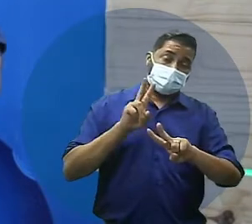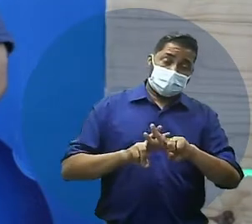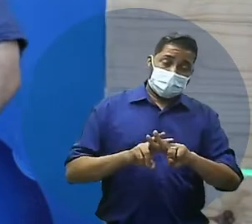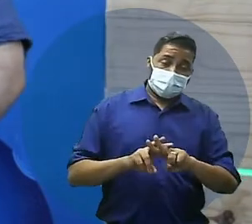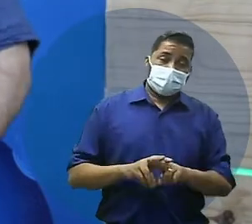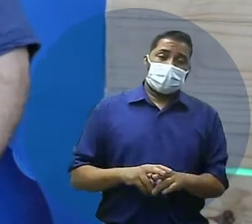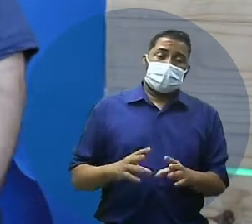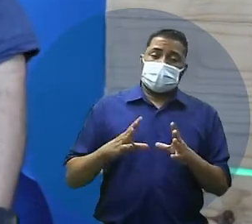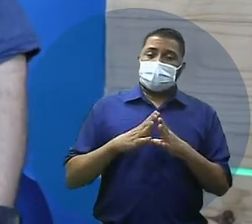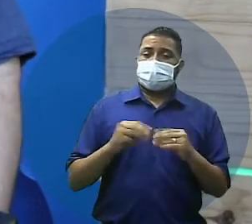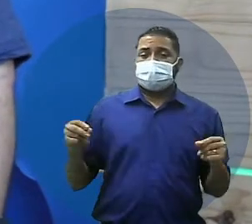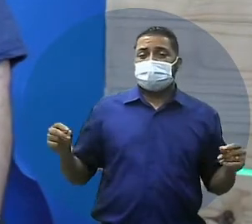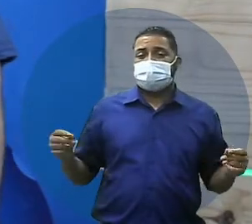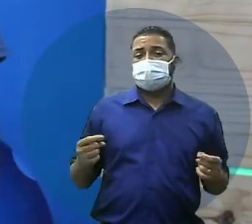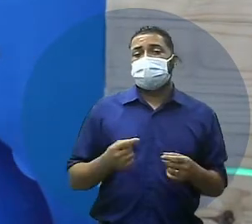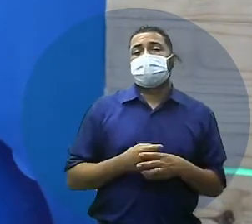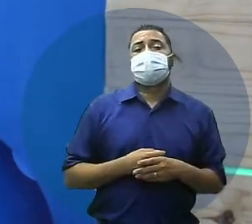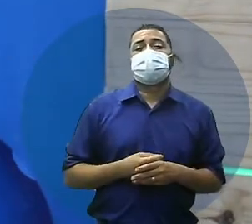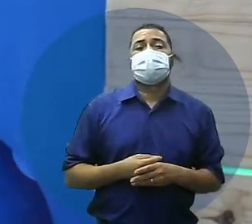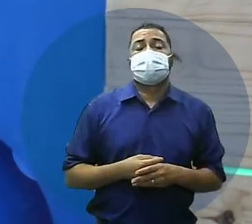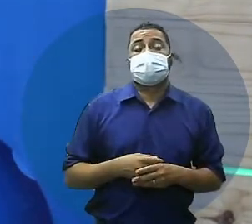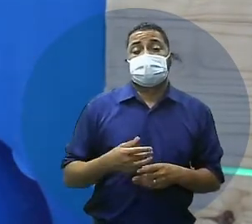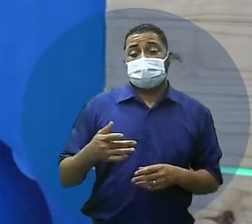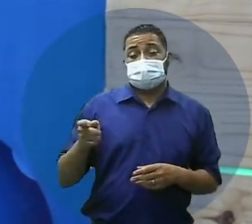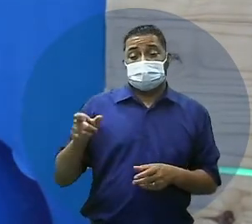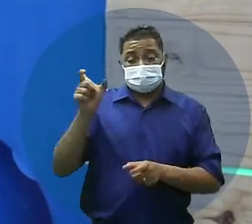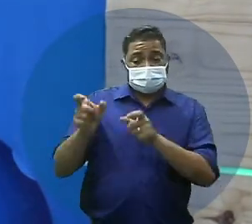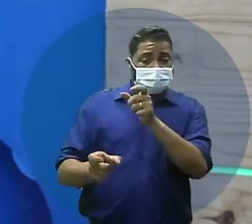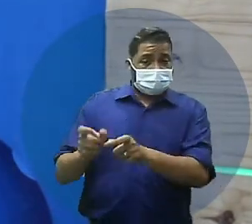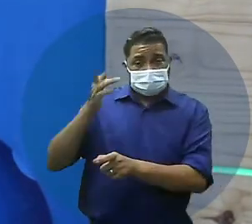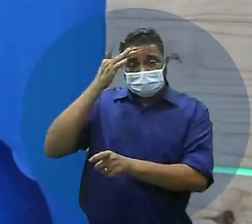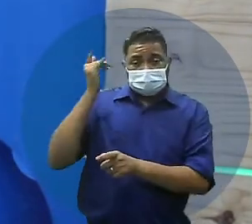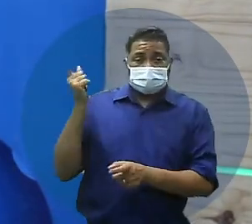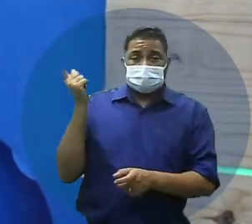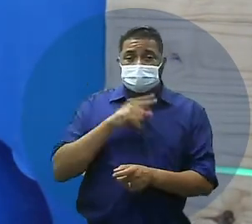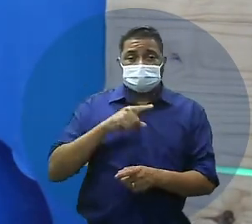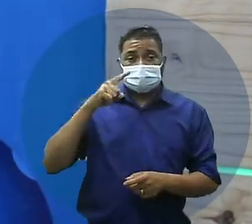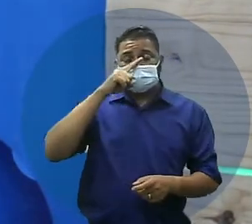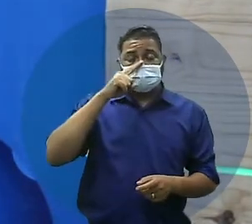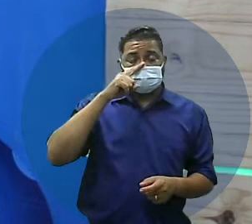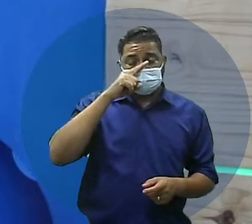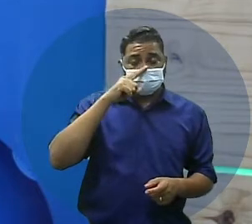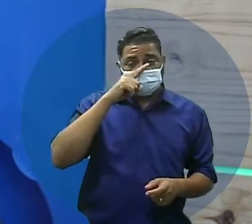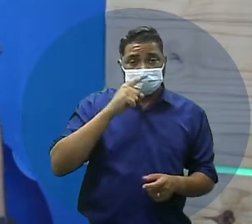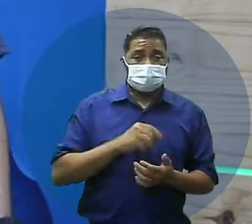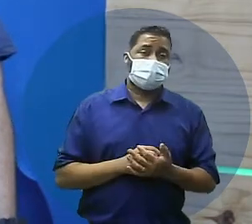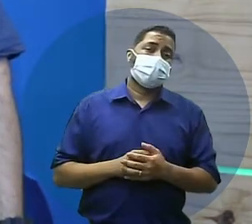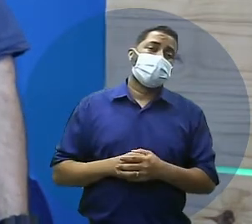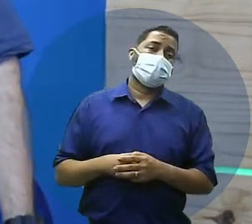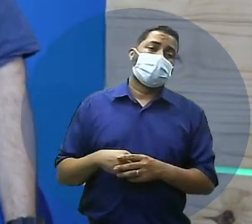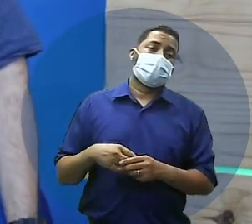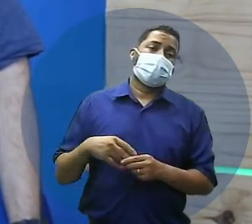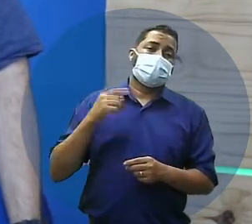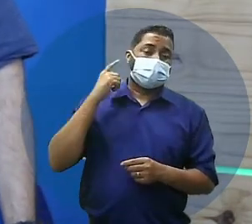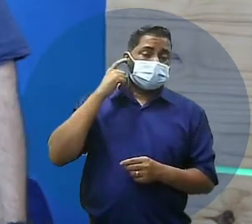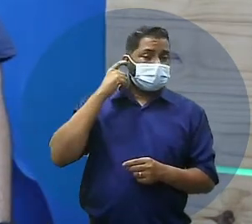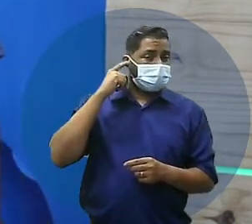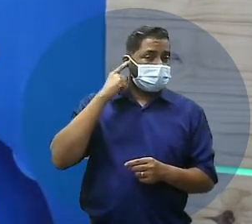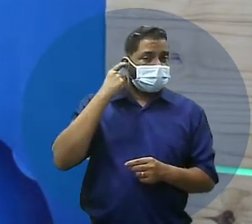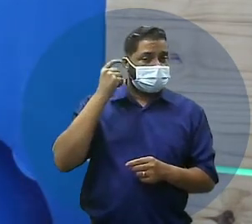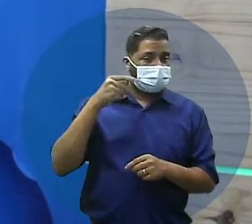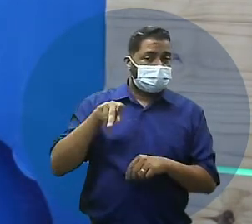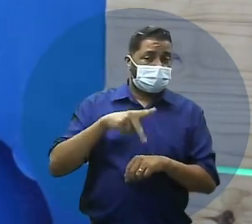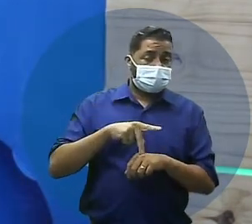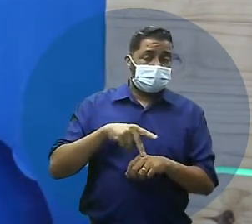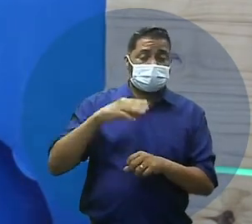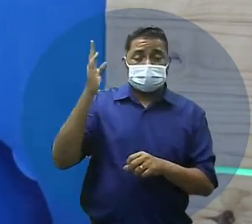e eliminar, muitas vezes, aqueles indivíduos considerados perigosos para a nação brasileira, perigosos dentro